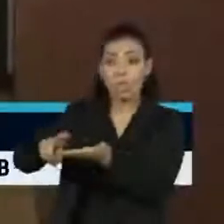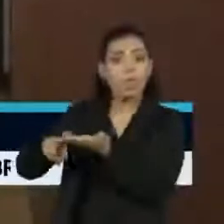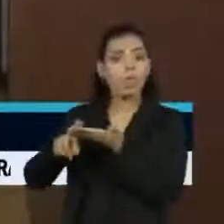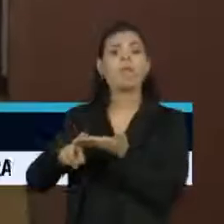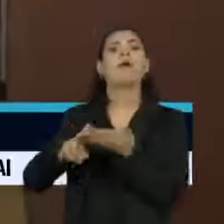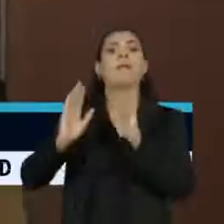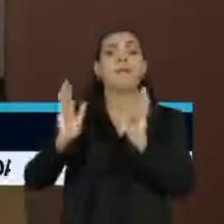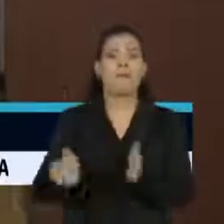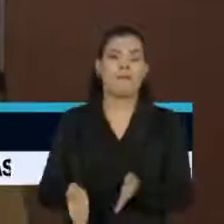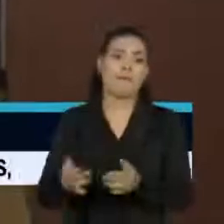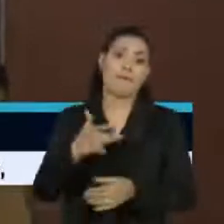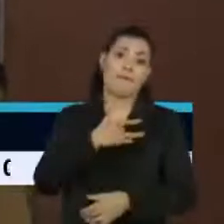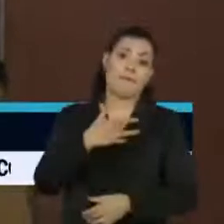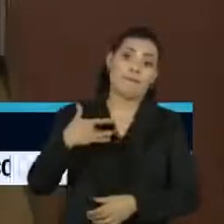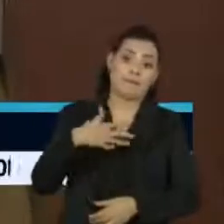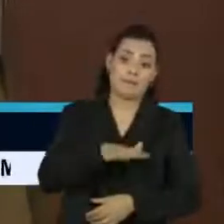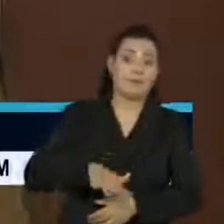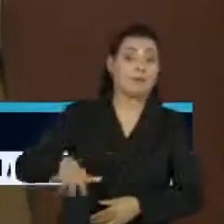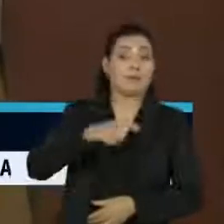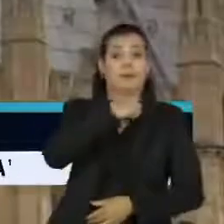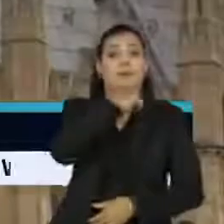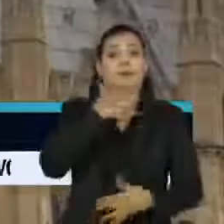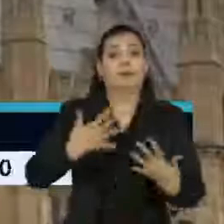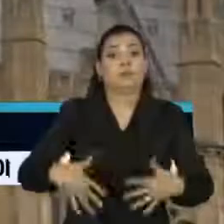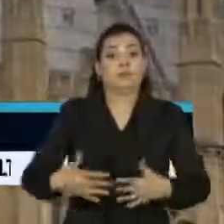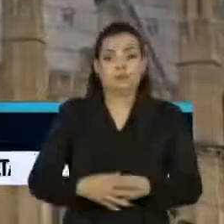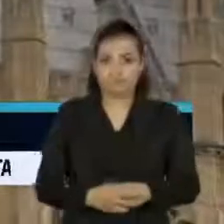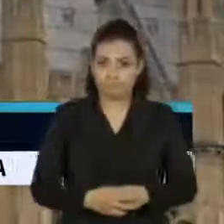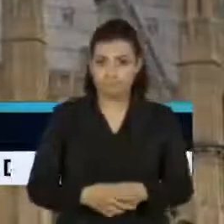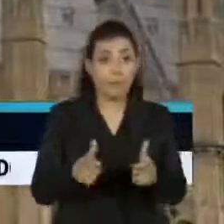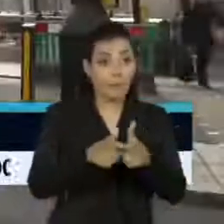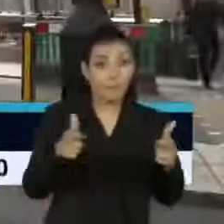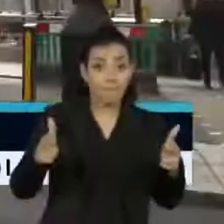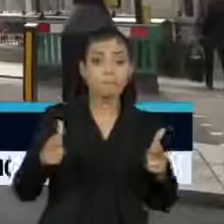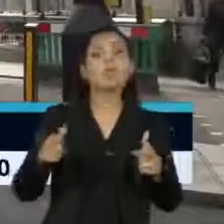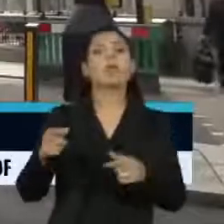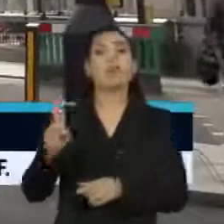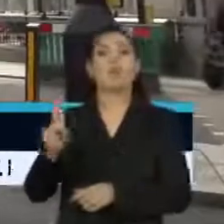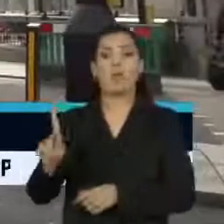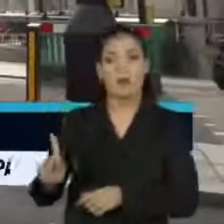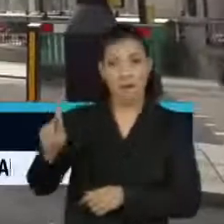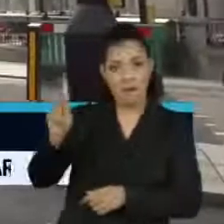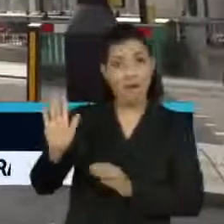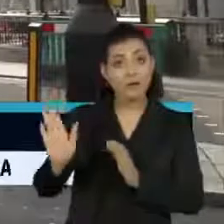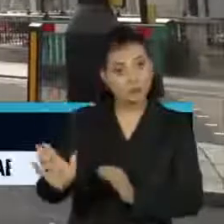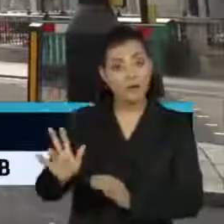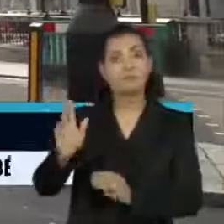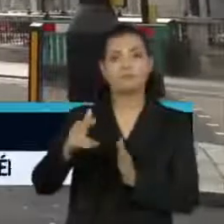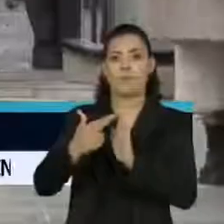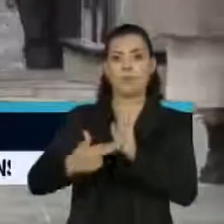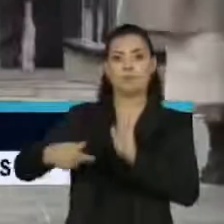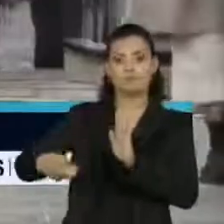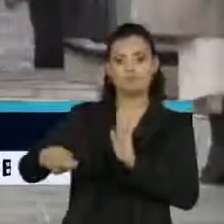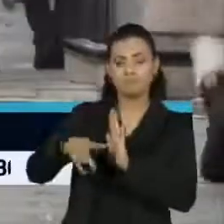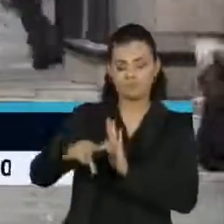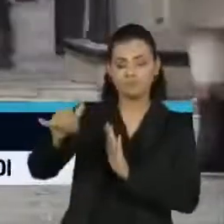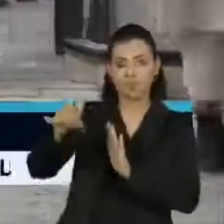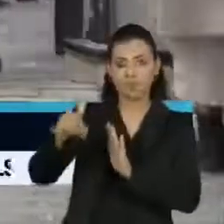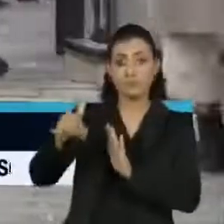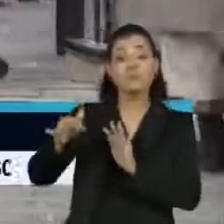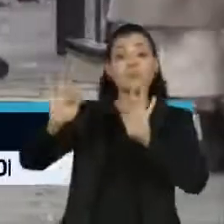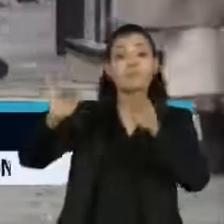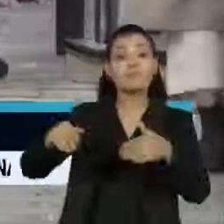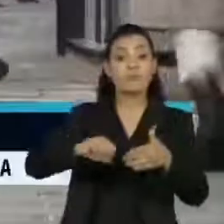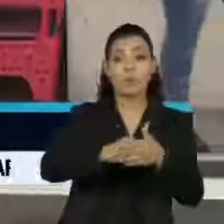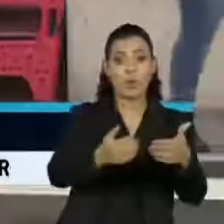estão saturando o sistema de saúde em muitas cidades a maioria dos Mecânicos vai continuar sob fortes medidas mesmo